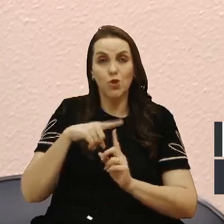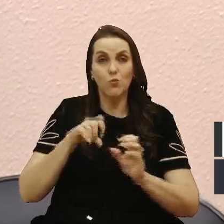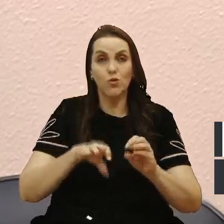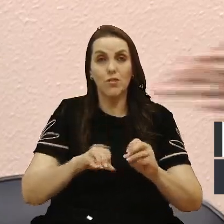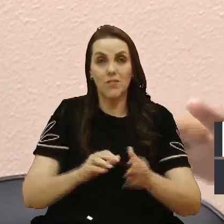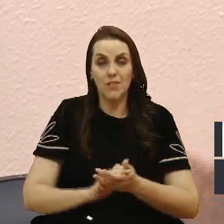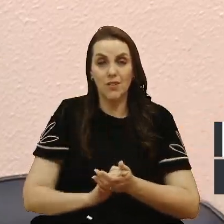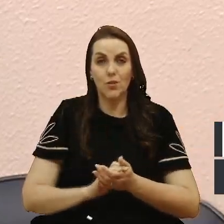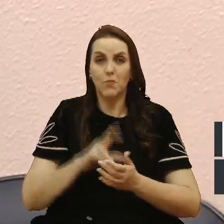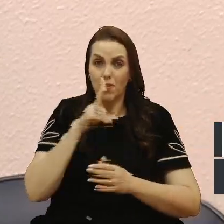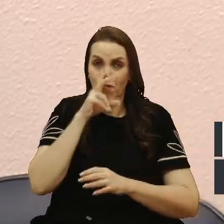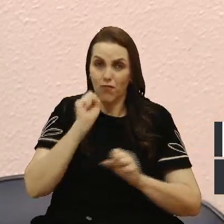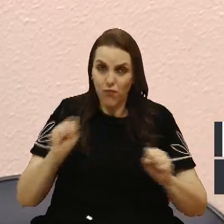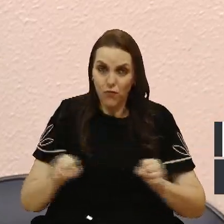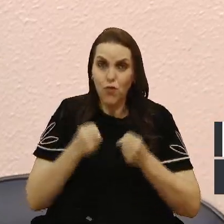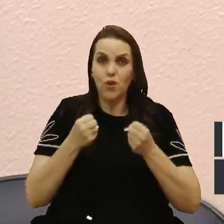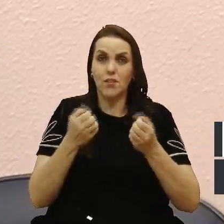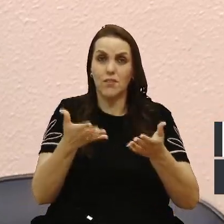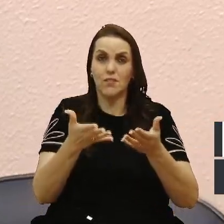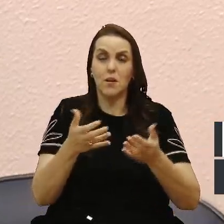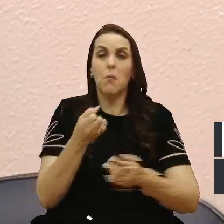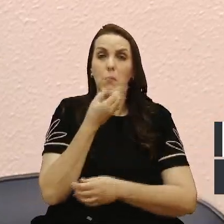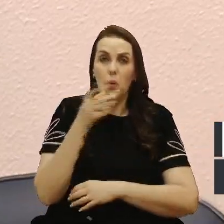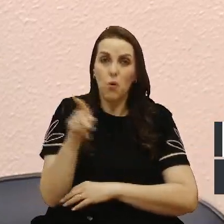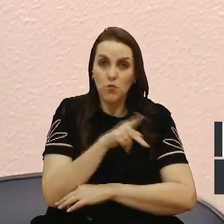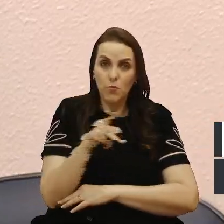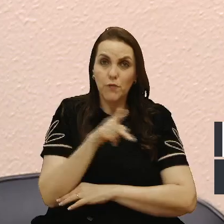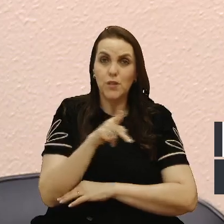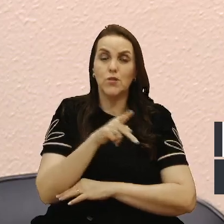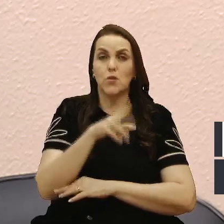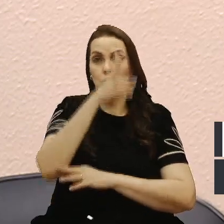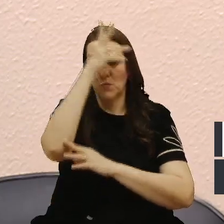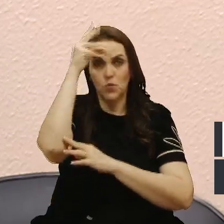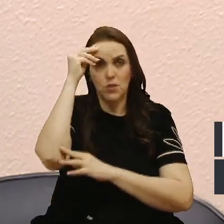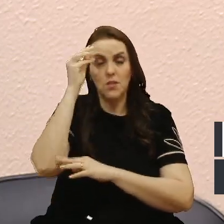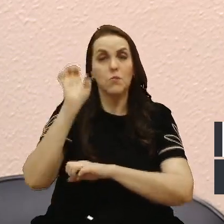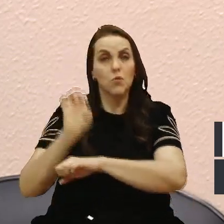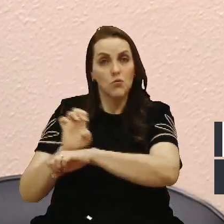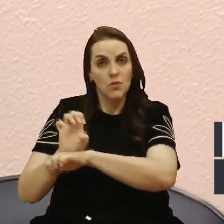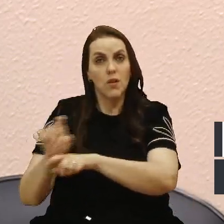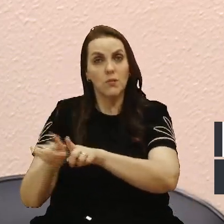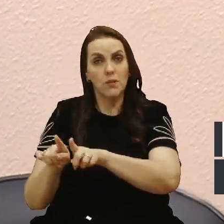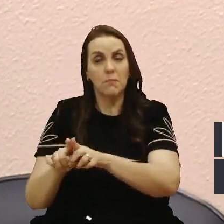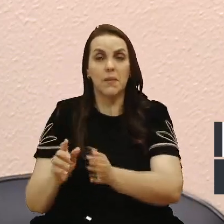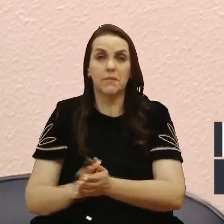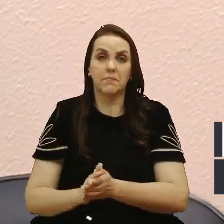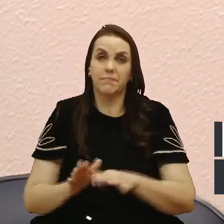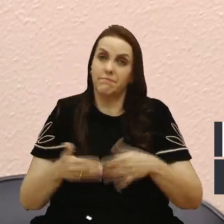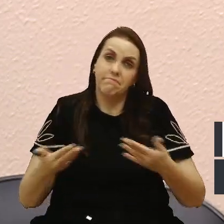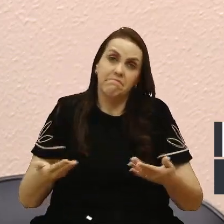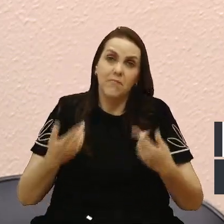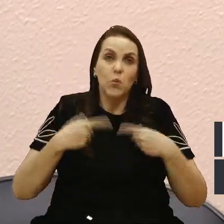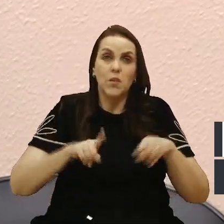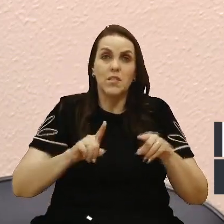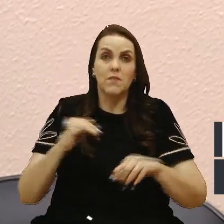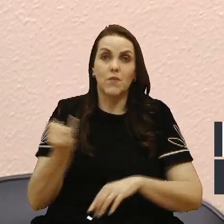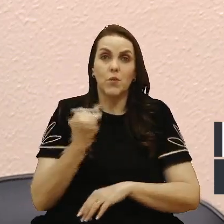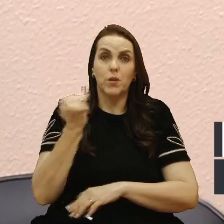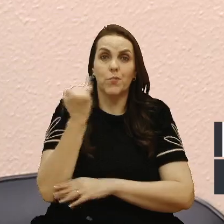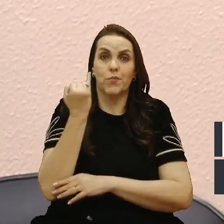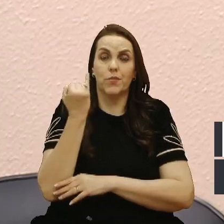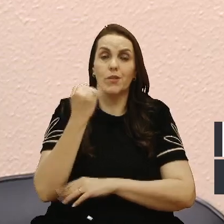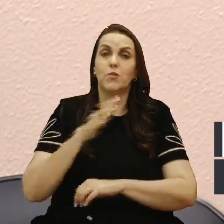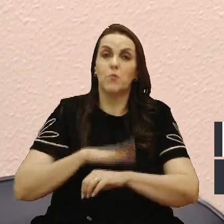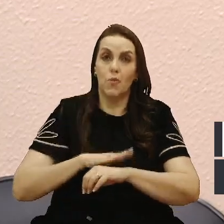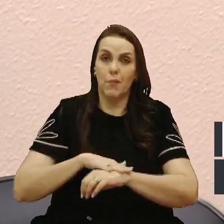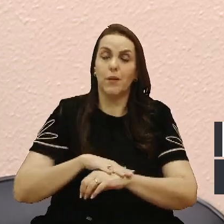a EJA, temos bons professores na rede municipal e na rede estadual também. Enfim, um desafio importante, no momento